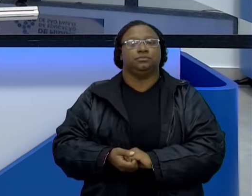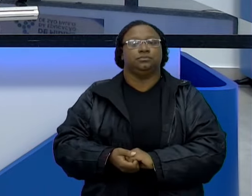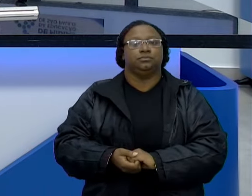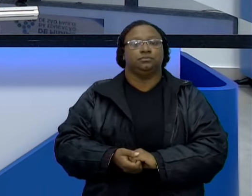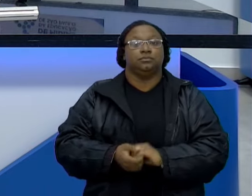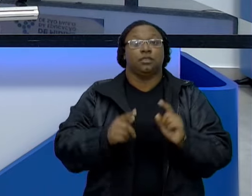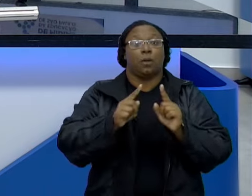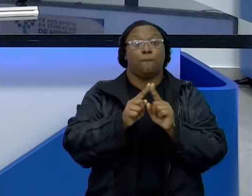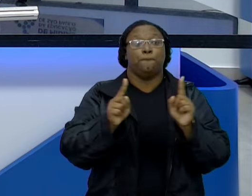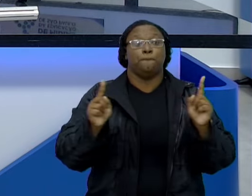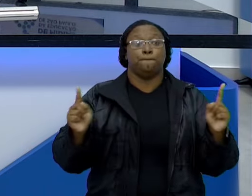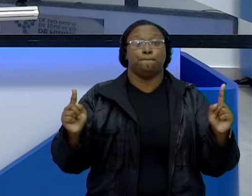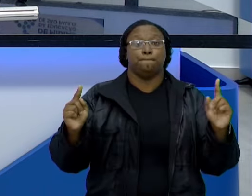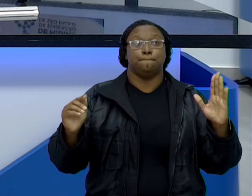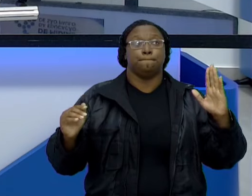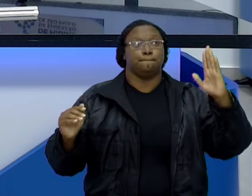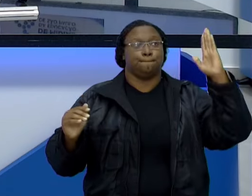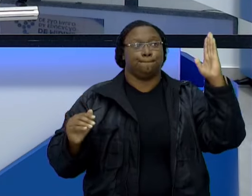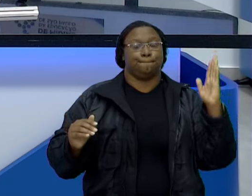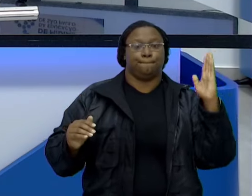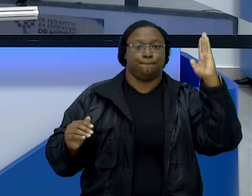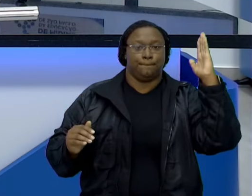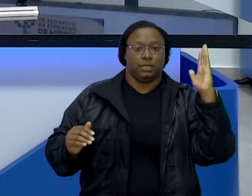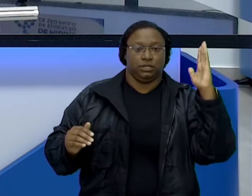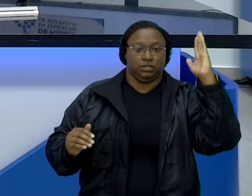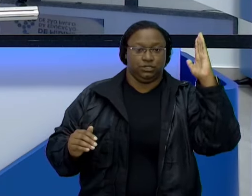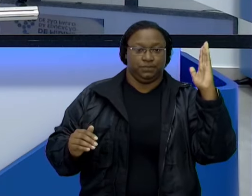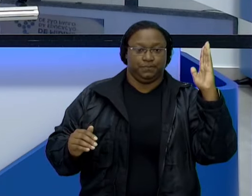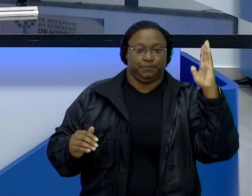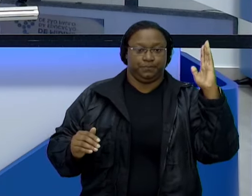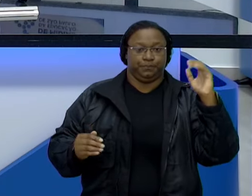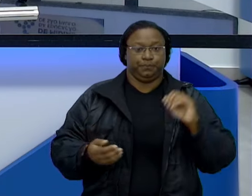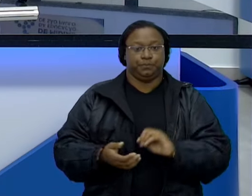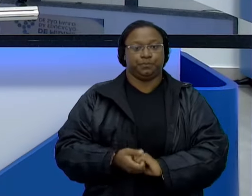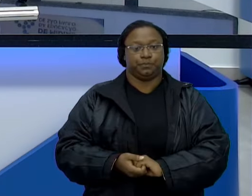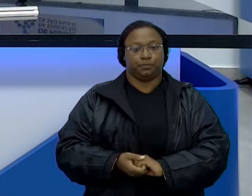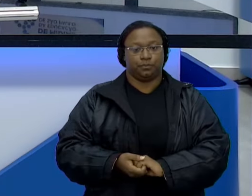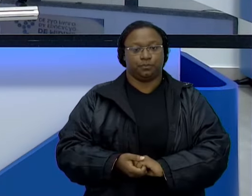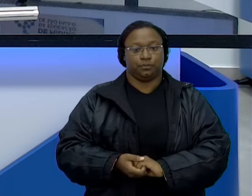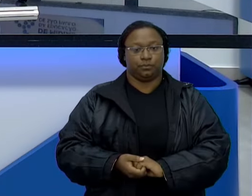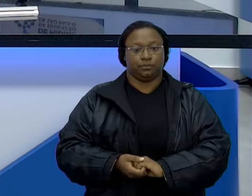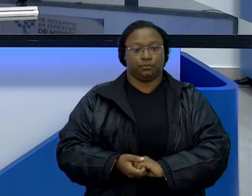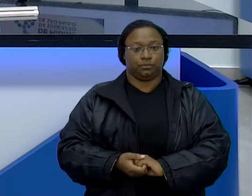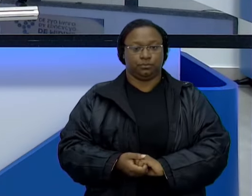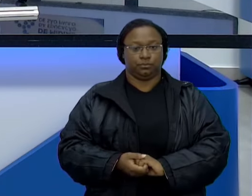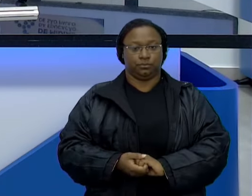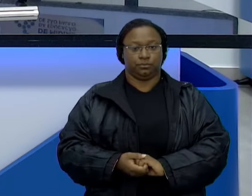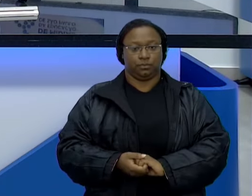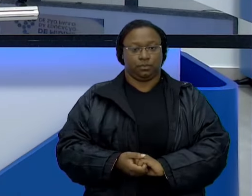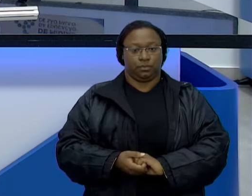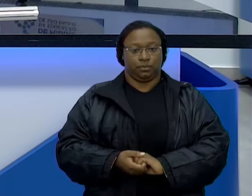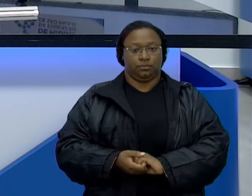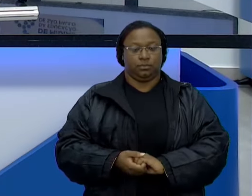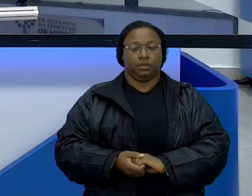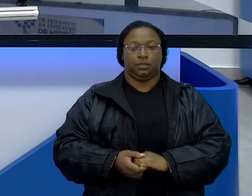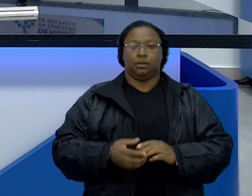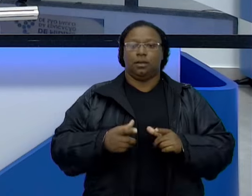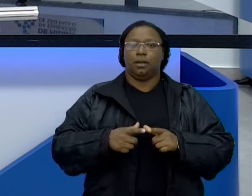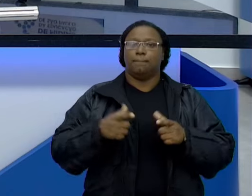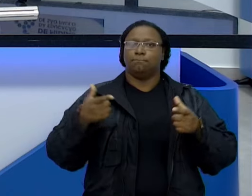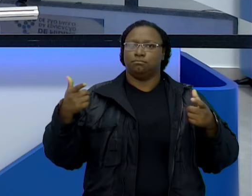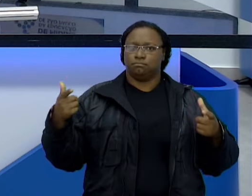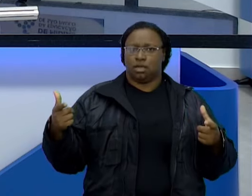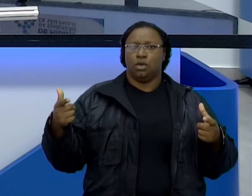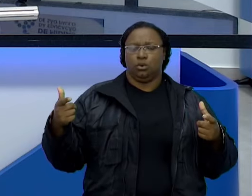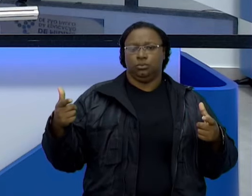escala de parede. É isso que eu quero te mostrar hoje aqui, ó. Essa medida aqui, então, ó, dessa parede aqui maior, a gente vai